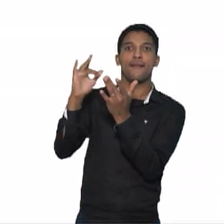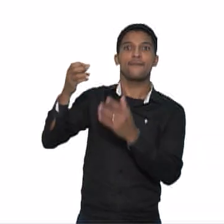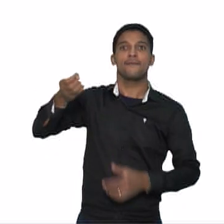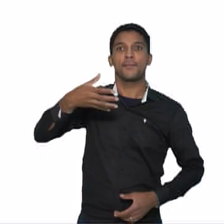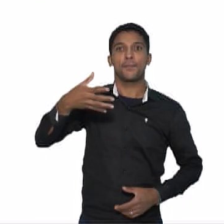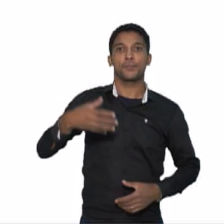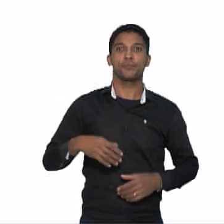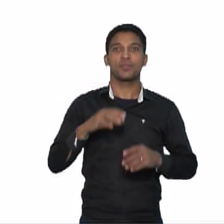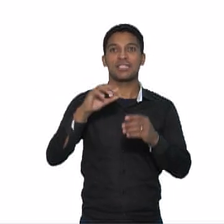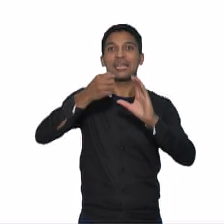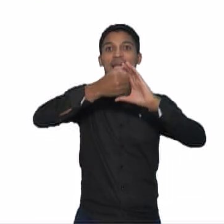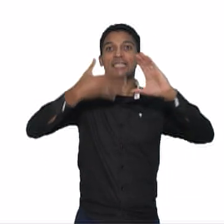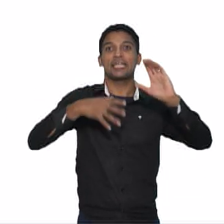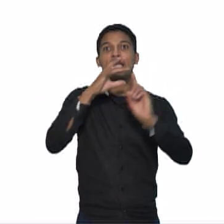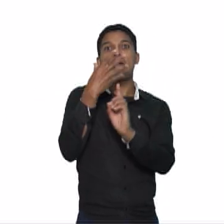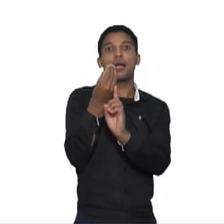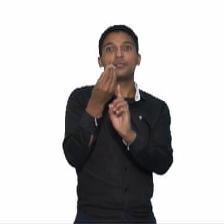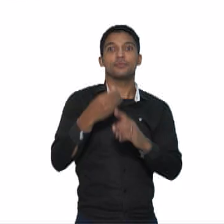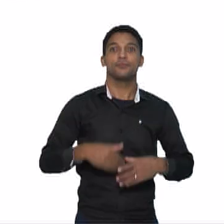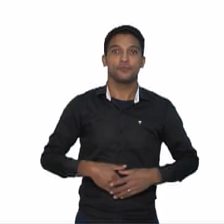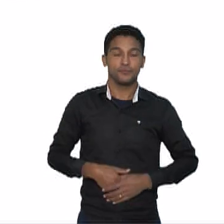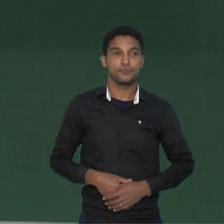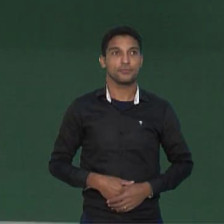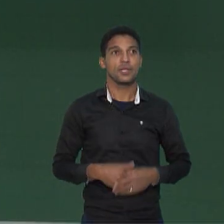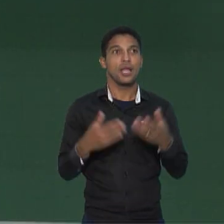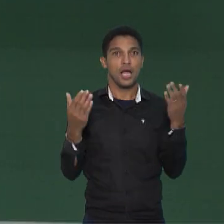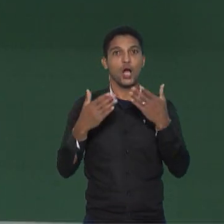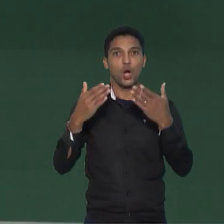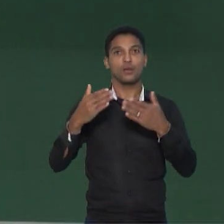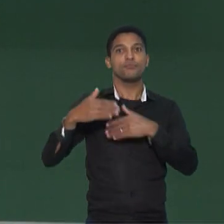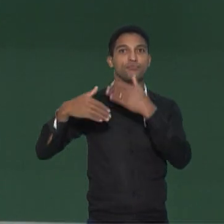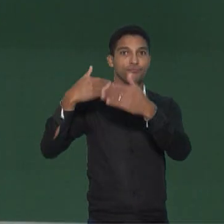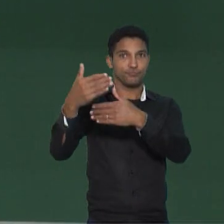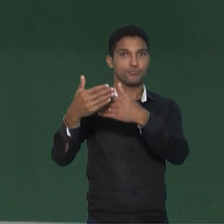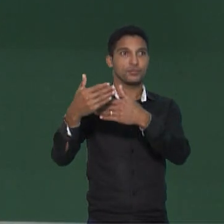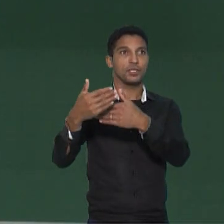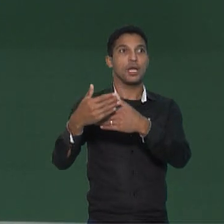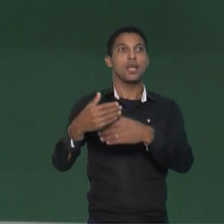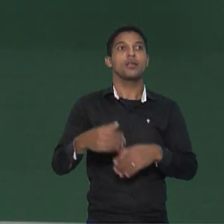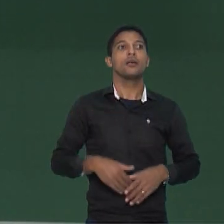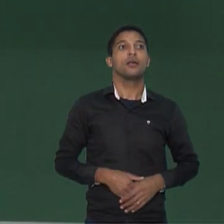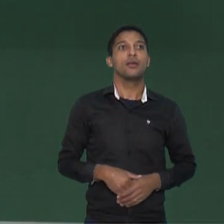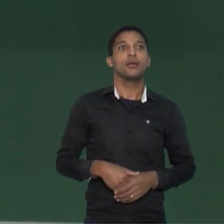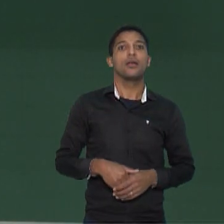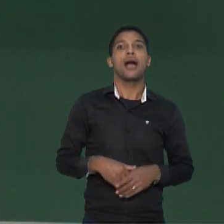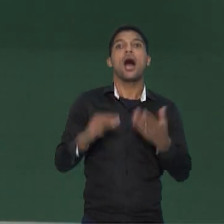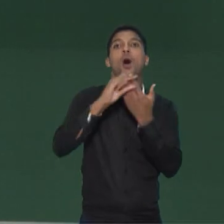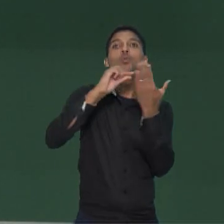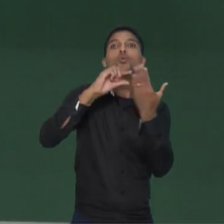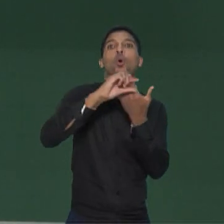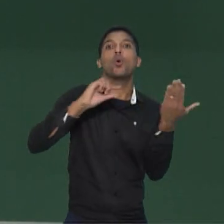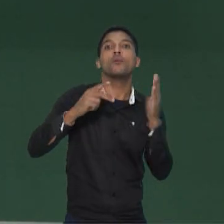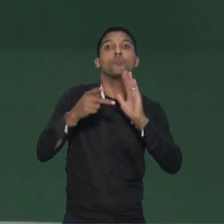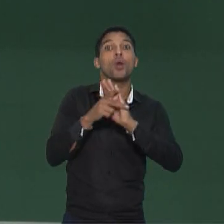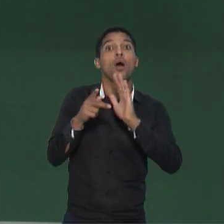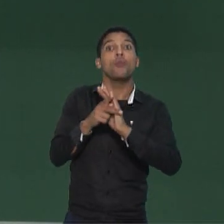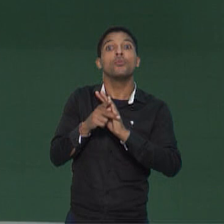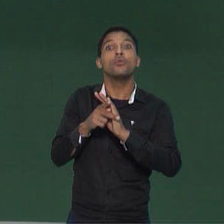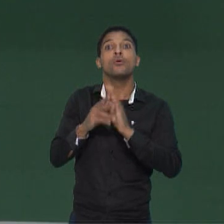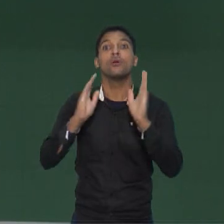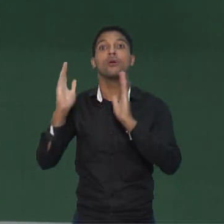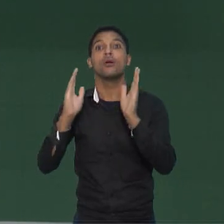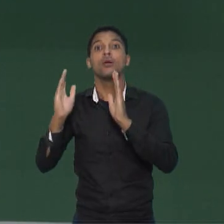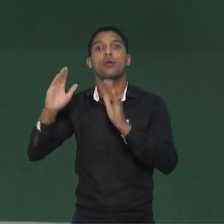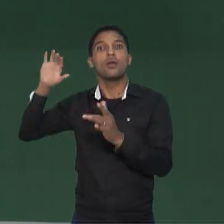Prosseguindo, os escultores neoclássicos. Vamos citar alguns, né, aqui para vocês. Antônio Canova, 1757